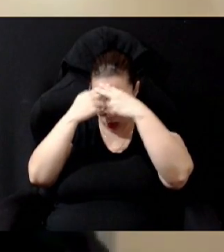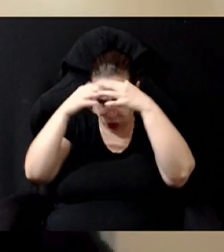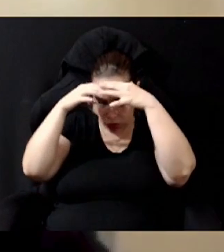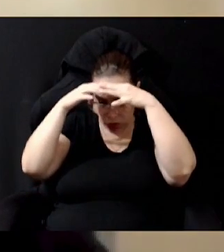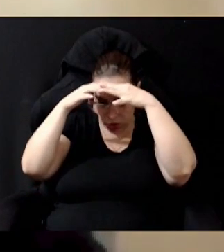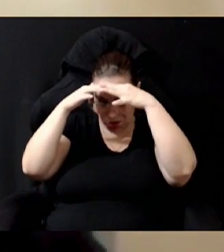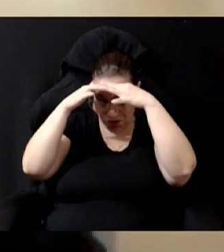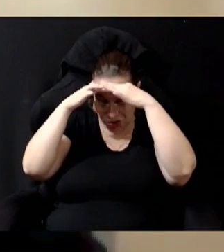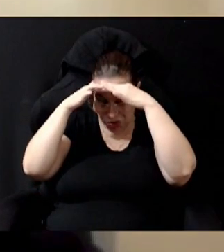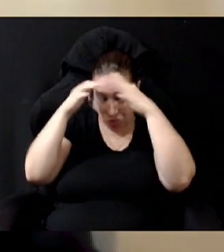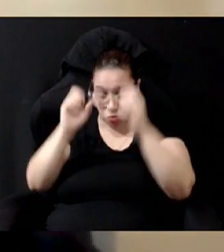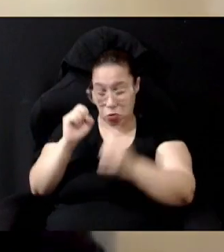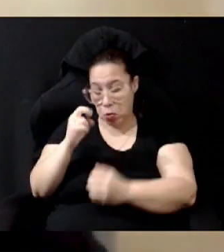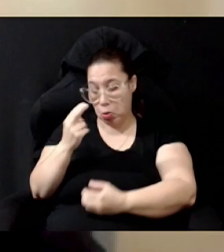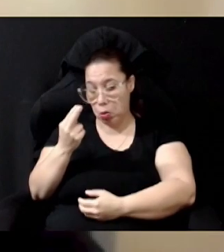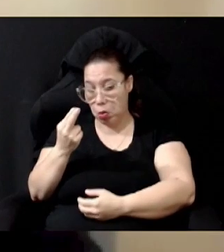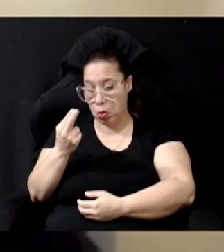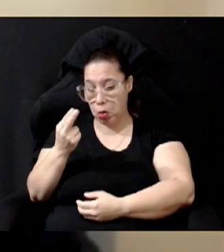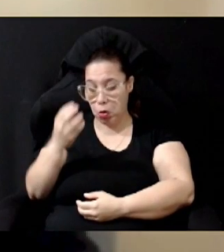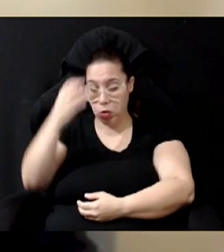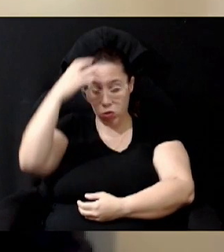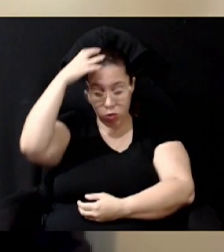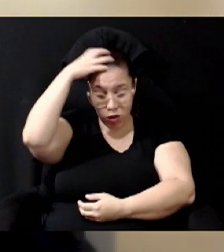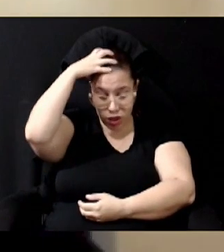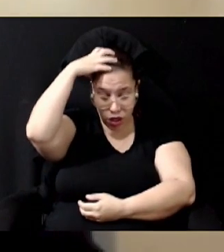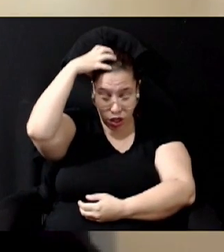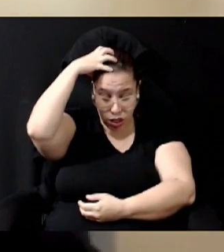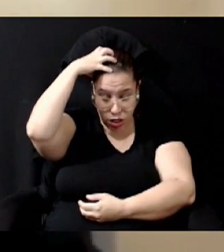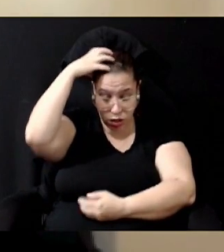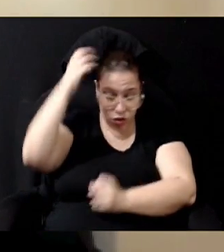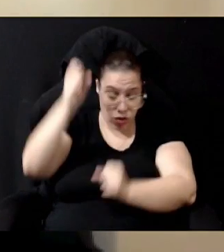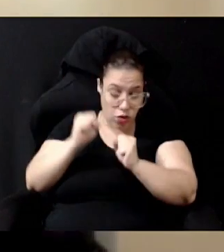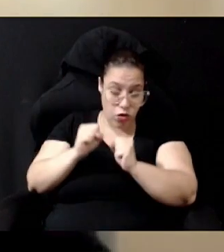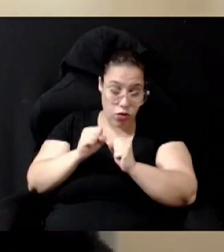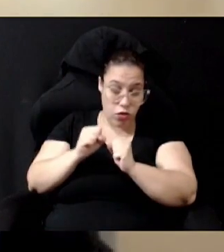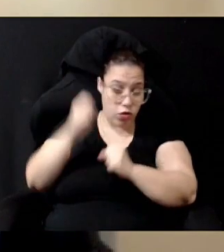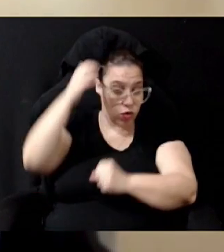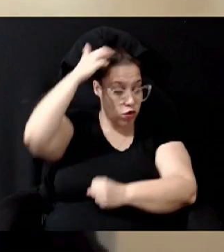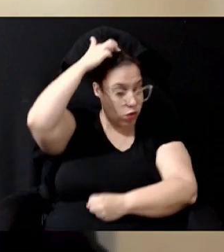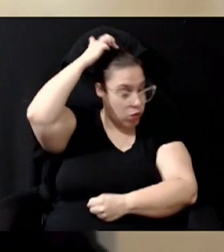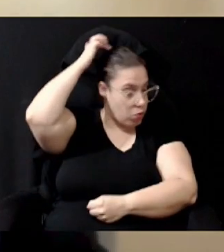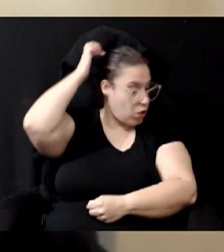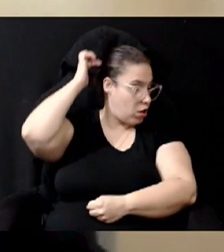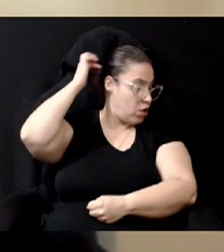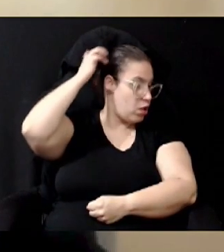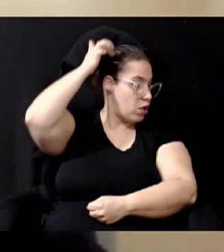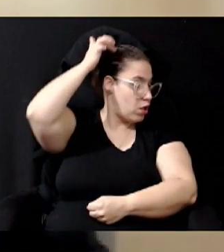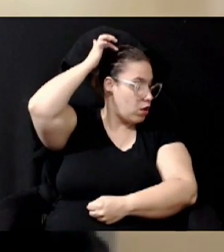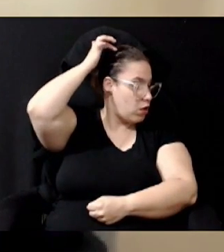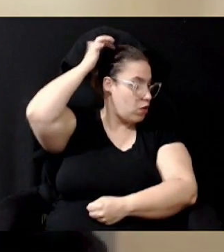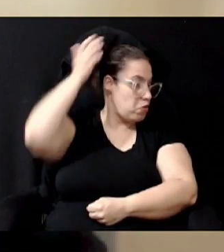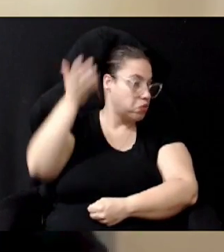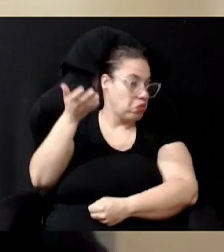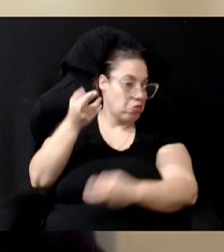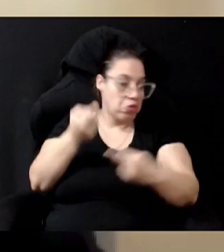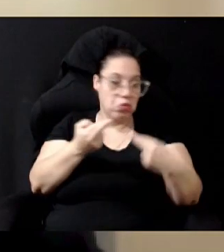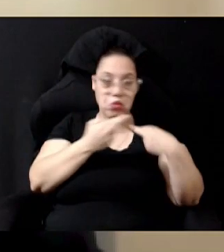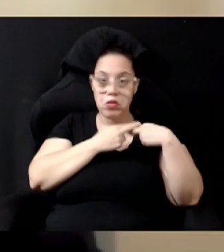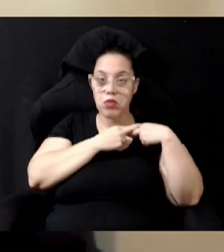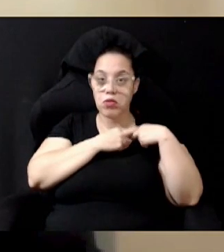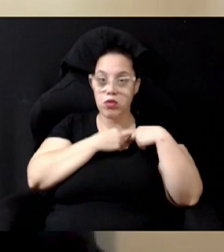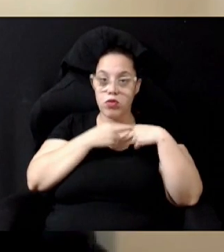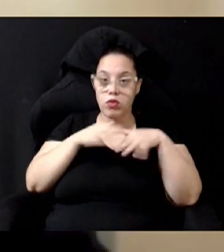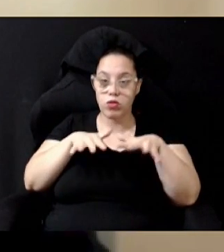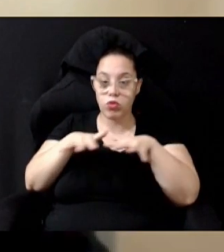com uma lesão cerebral, às vezes pode acometer uma área do cérebro que é responsável pela coordenação do